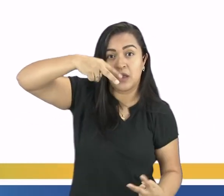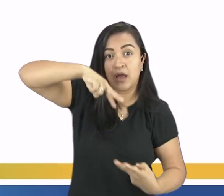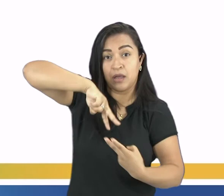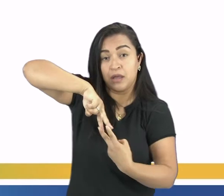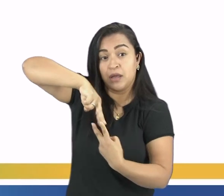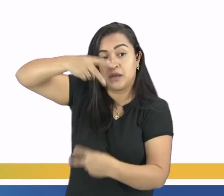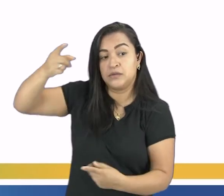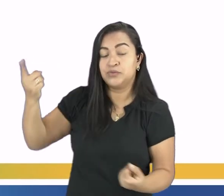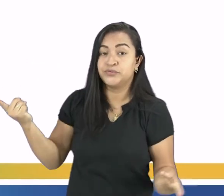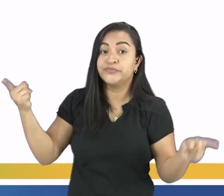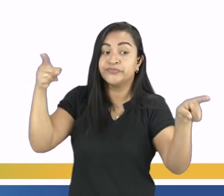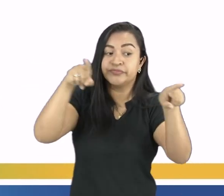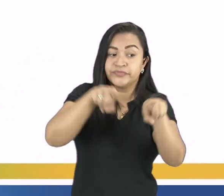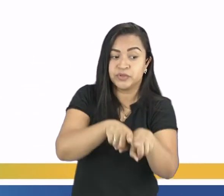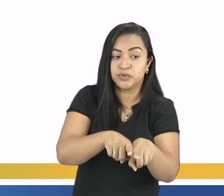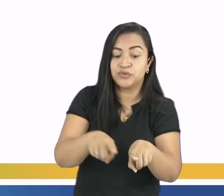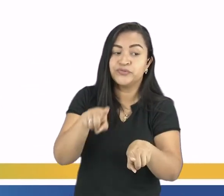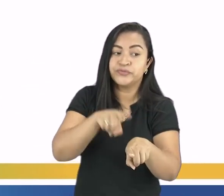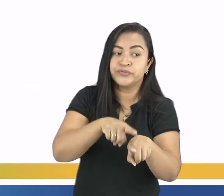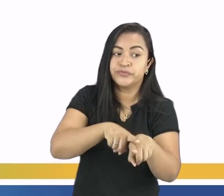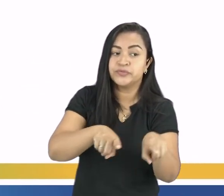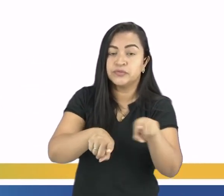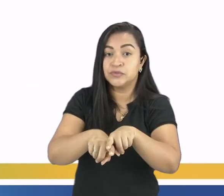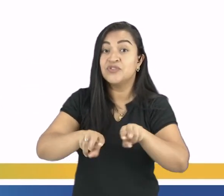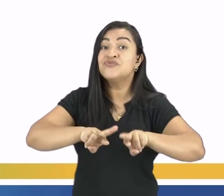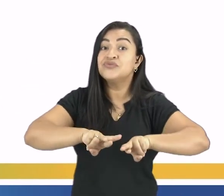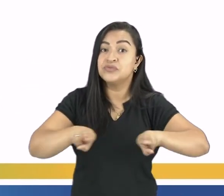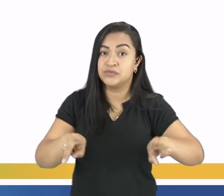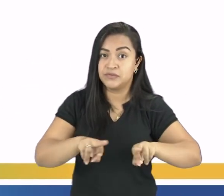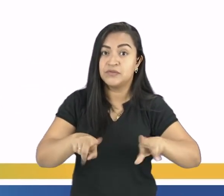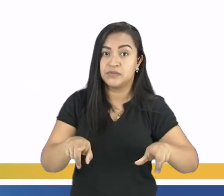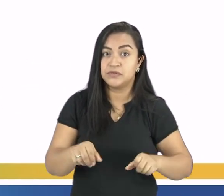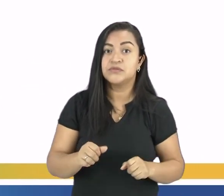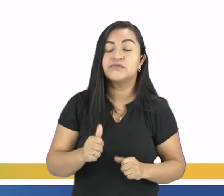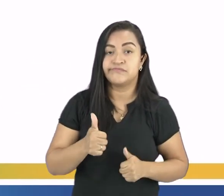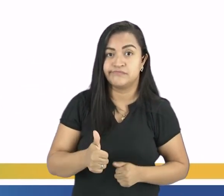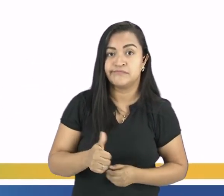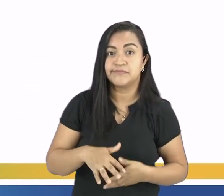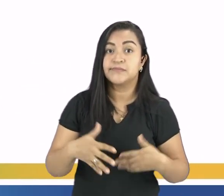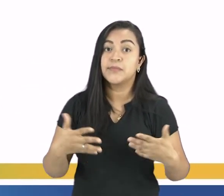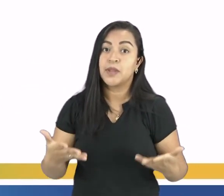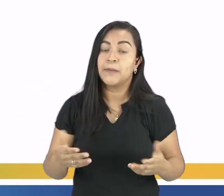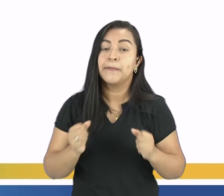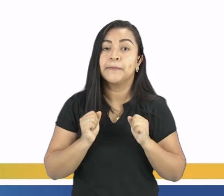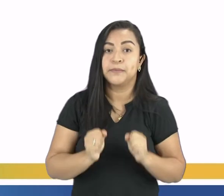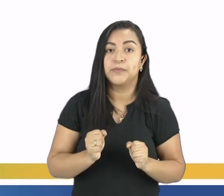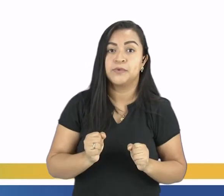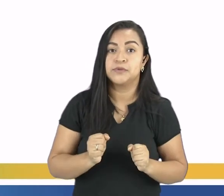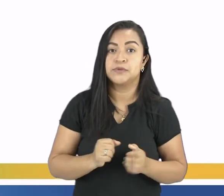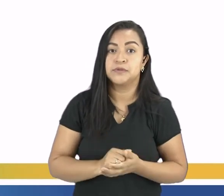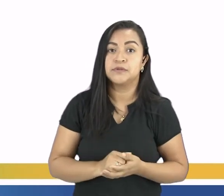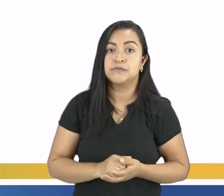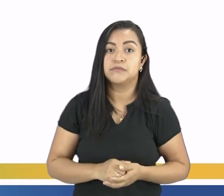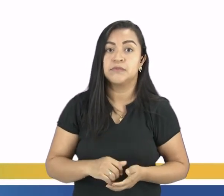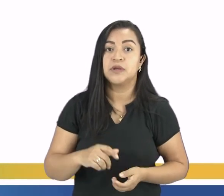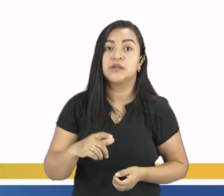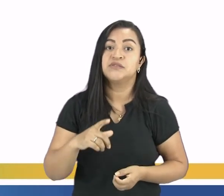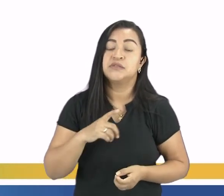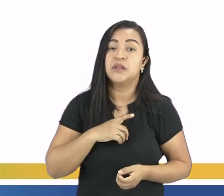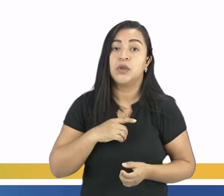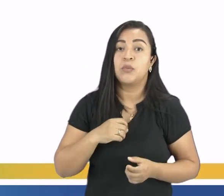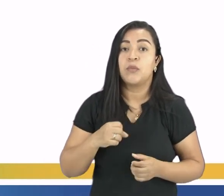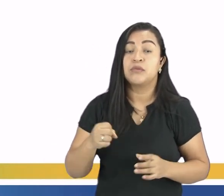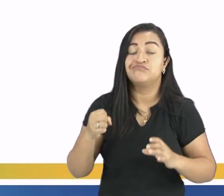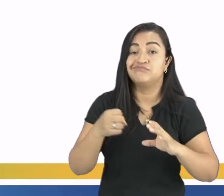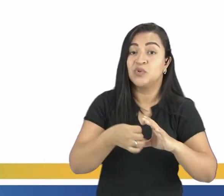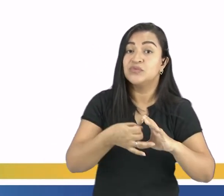expressão gênica de indivíduos albinos, tudo bem? Pode ser que até que eles tenham outra configuração, porque